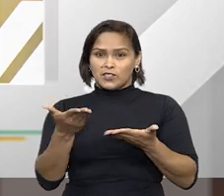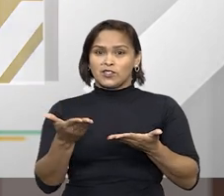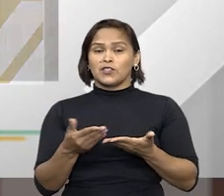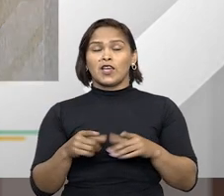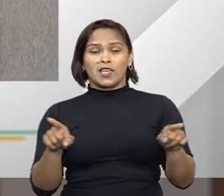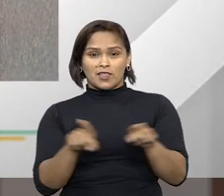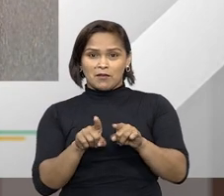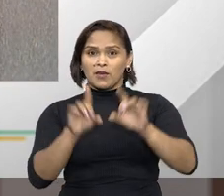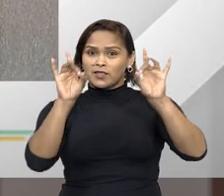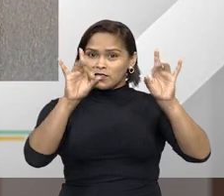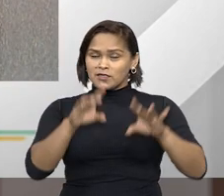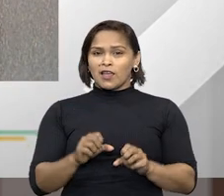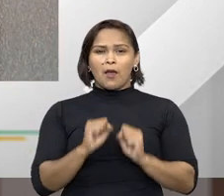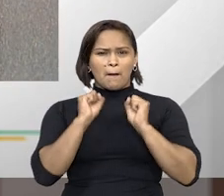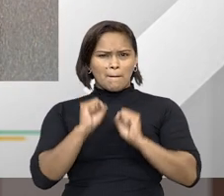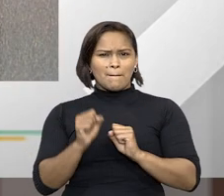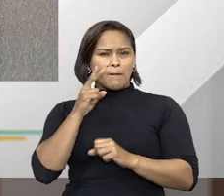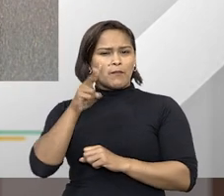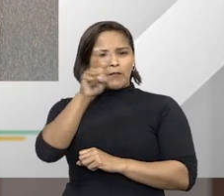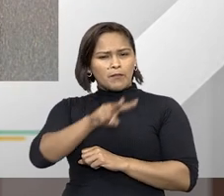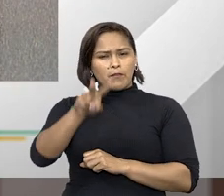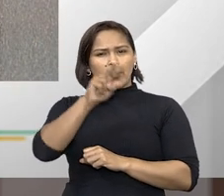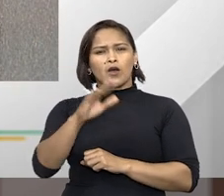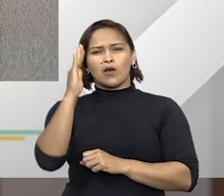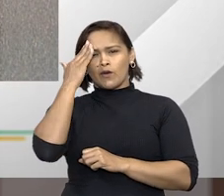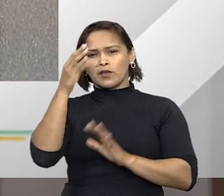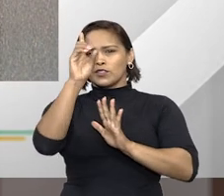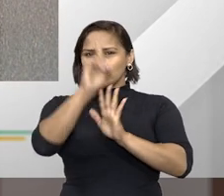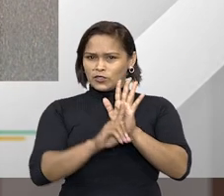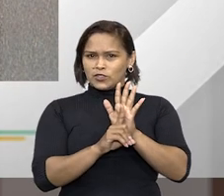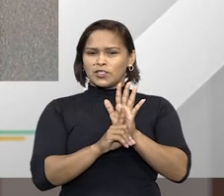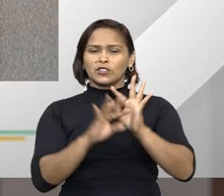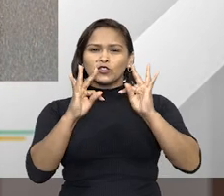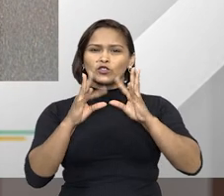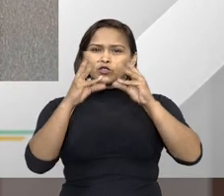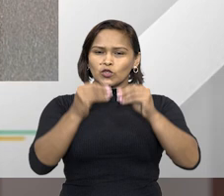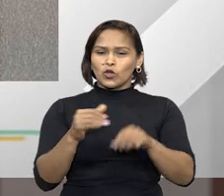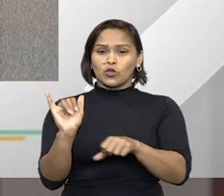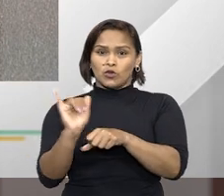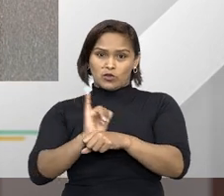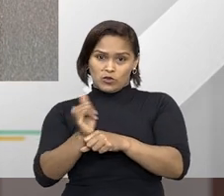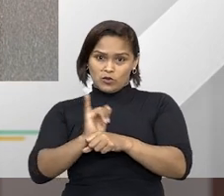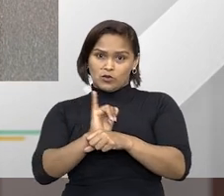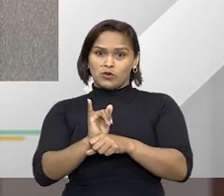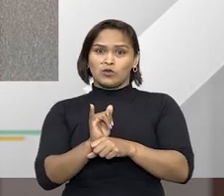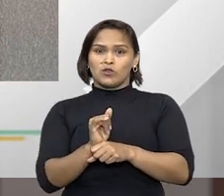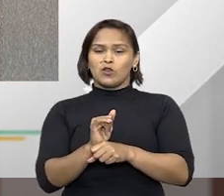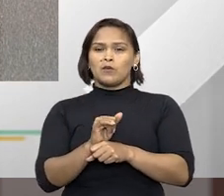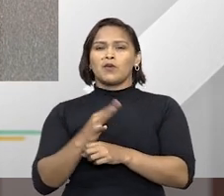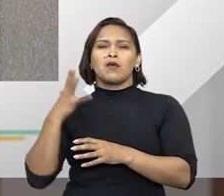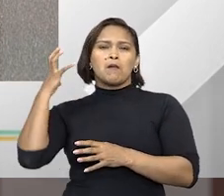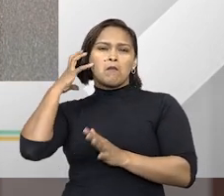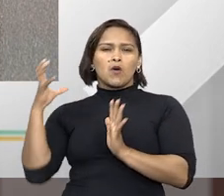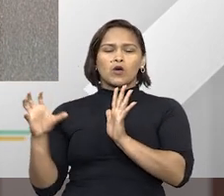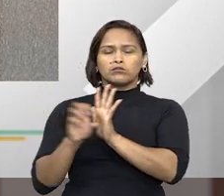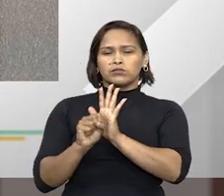vale destacar que você pode conferir o Entender Direito na íntegra no YouTube e em podcast